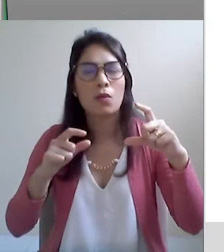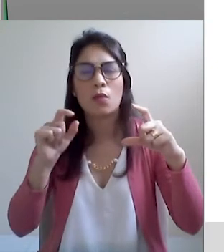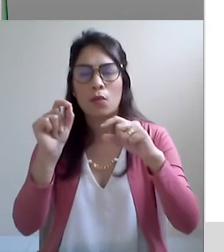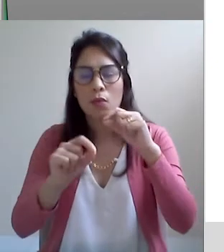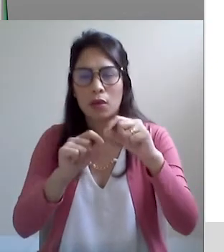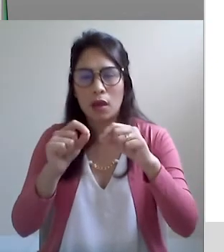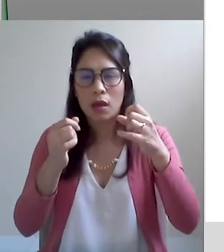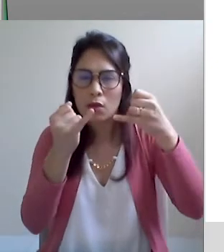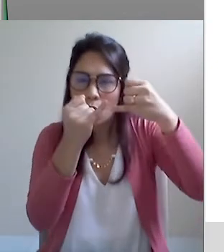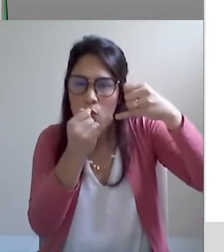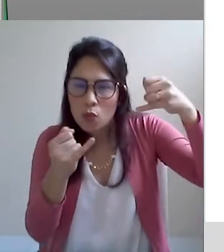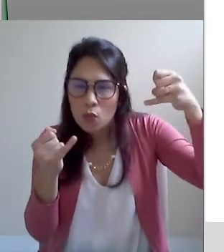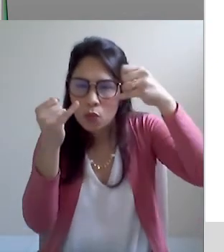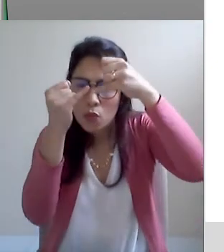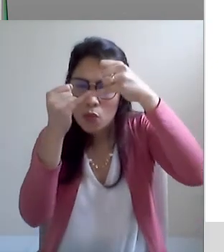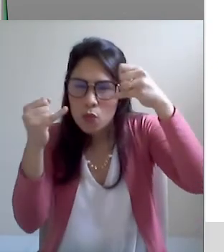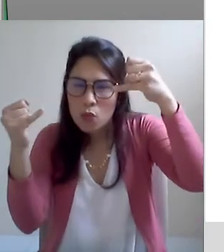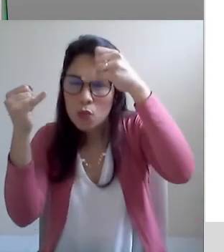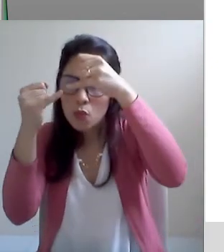centro.